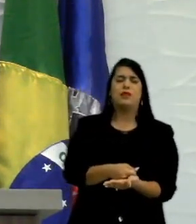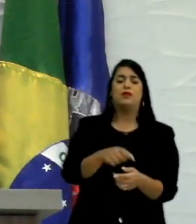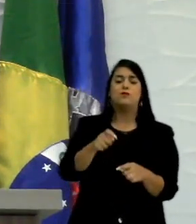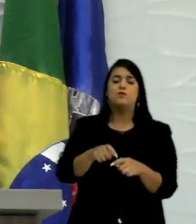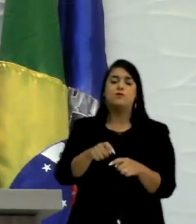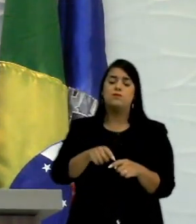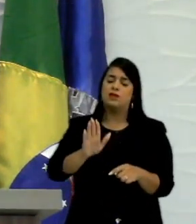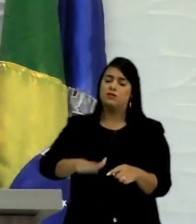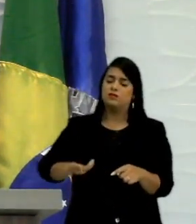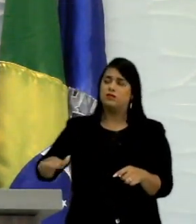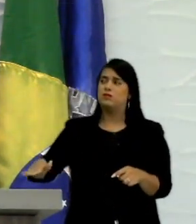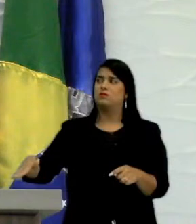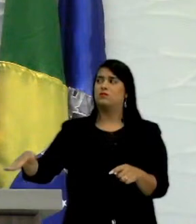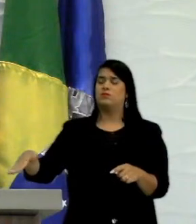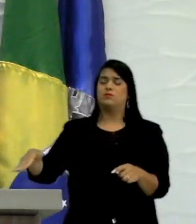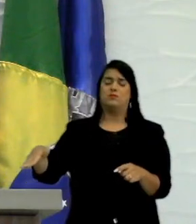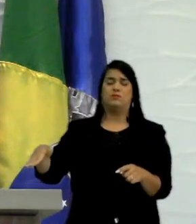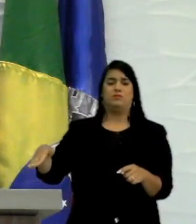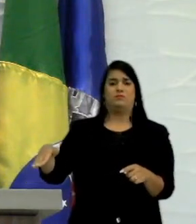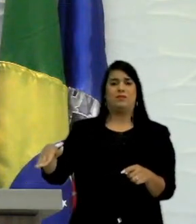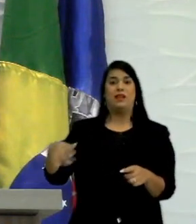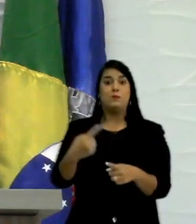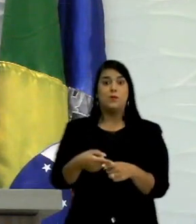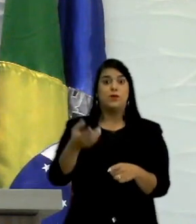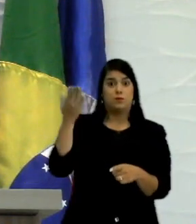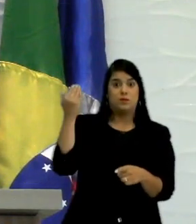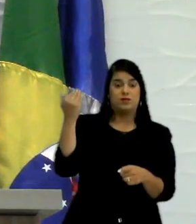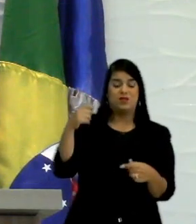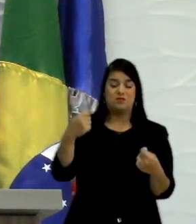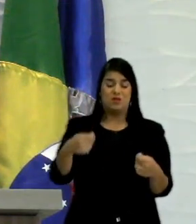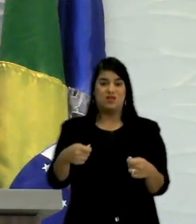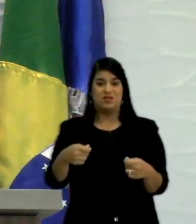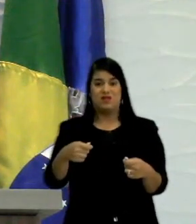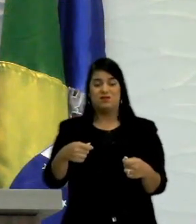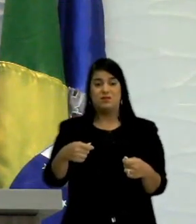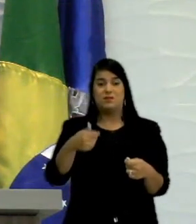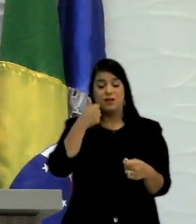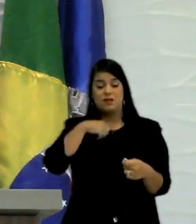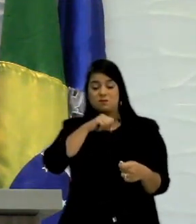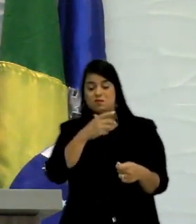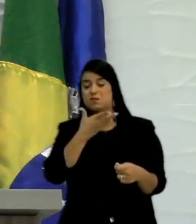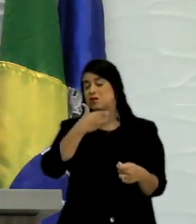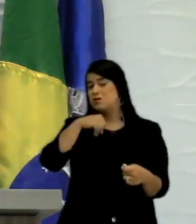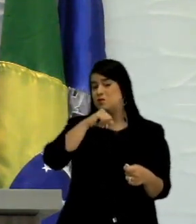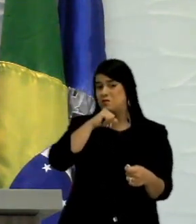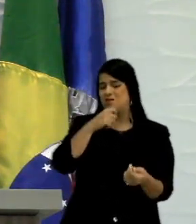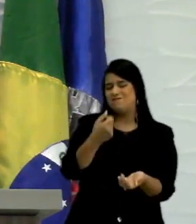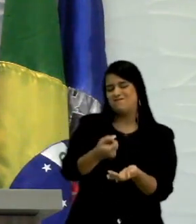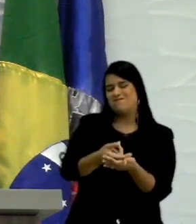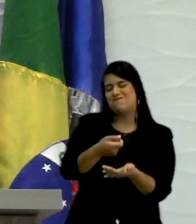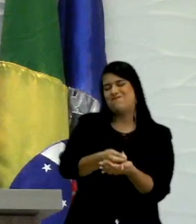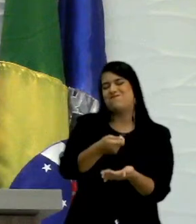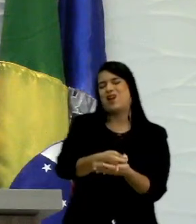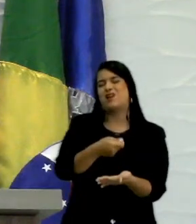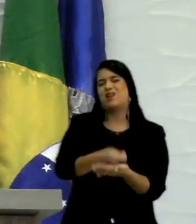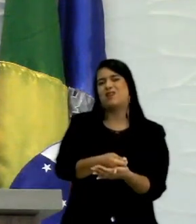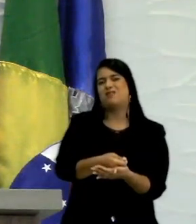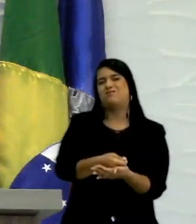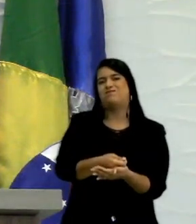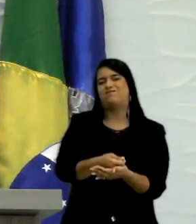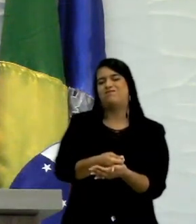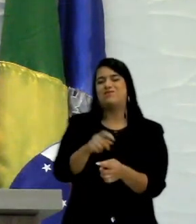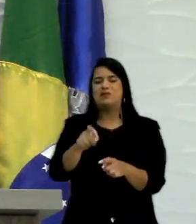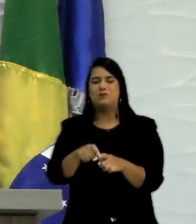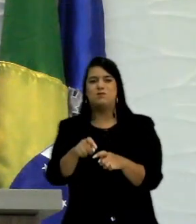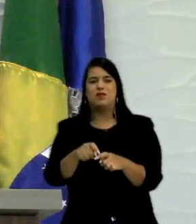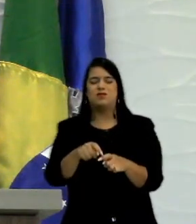Jardim. Pagar cento e tanto reais numa consulta, não era, né, padre? Tinha que ver que nós tirar dinheiro do nosso bolso, que todo vereador que tinha do